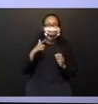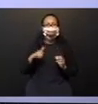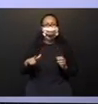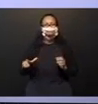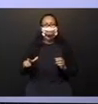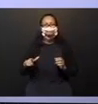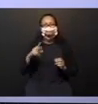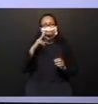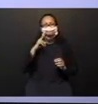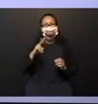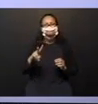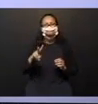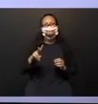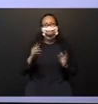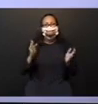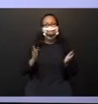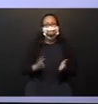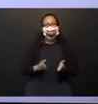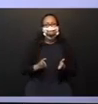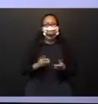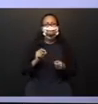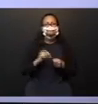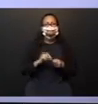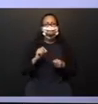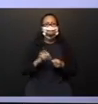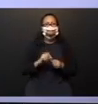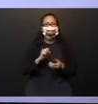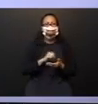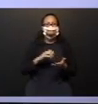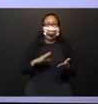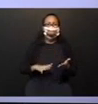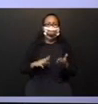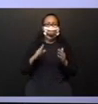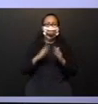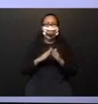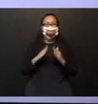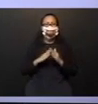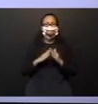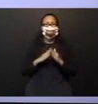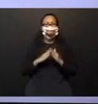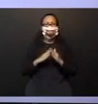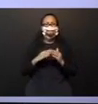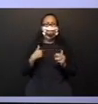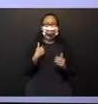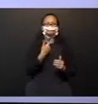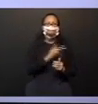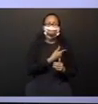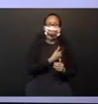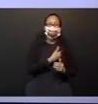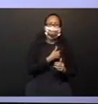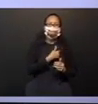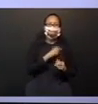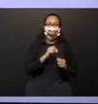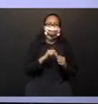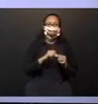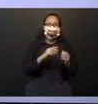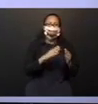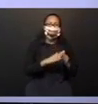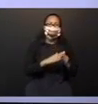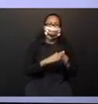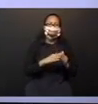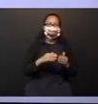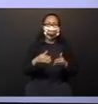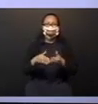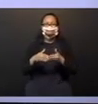continuaram assistindo e agora vocês vão fazer as atividades em casa. A nossa tarefa, e eu peço a vocês